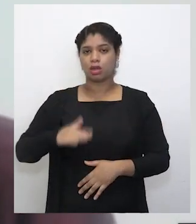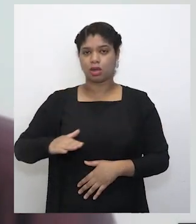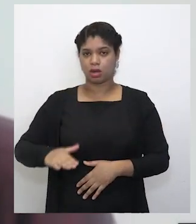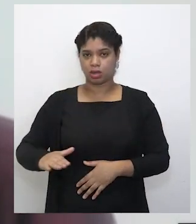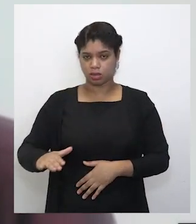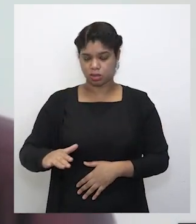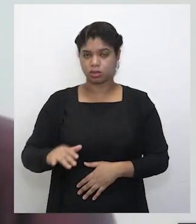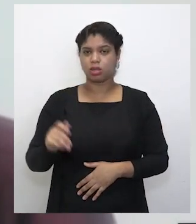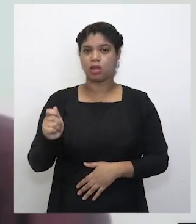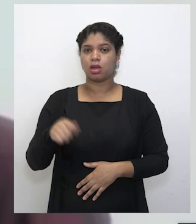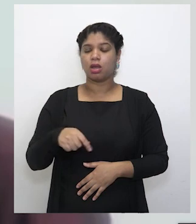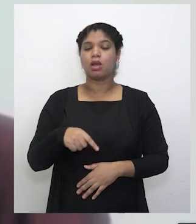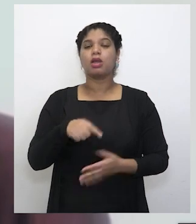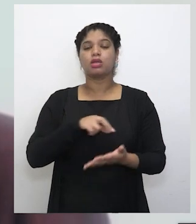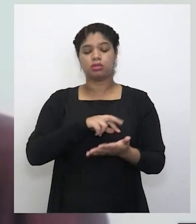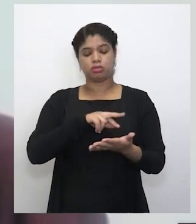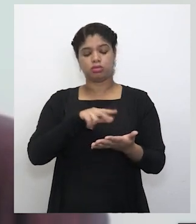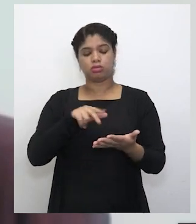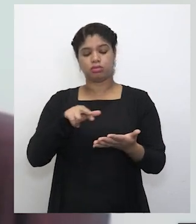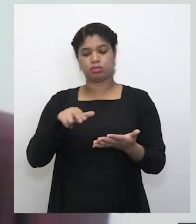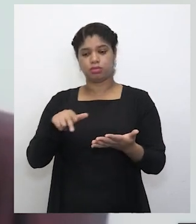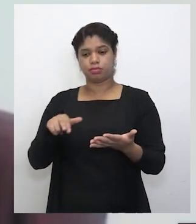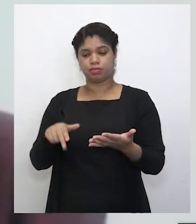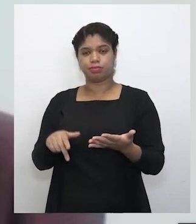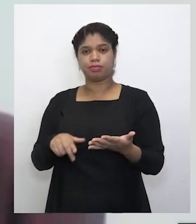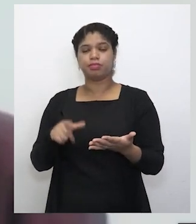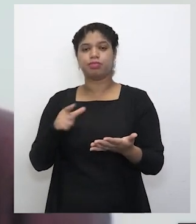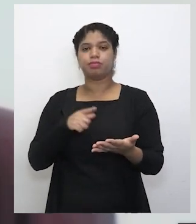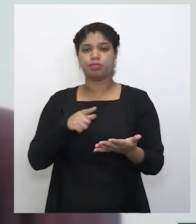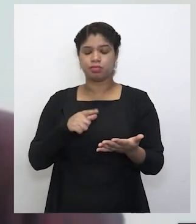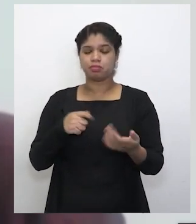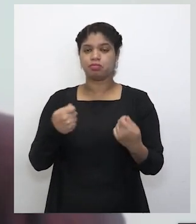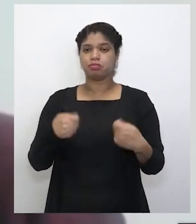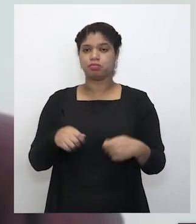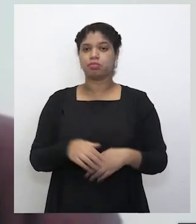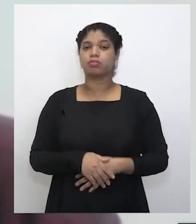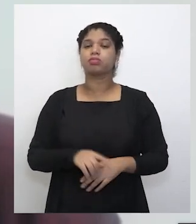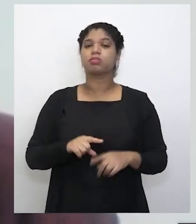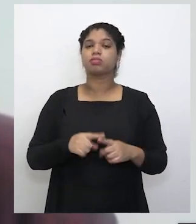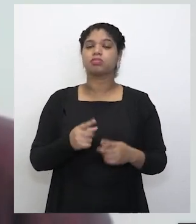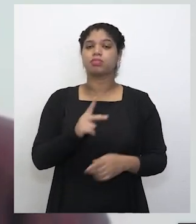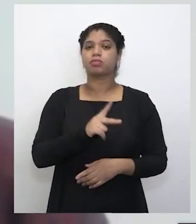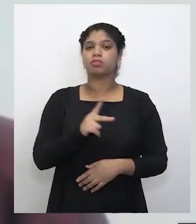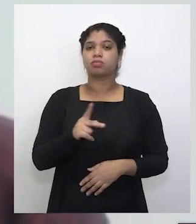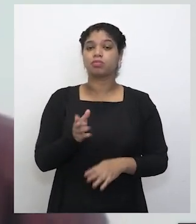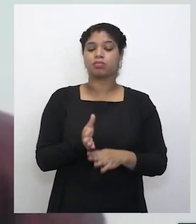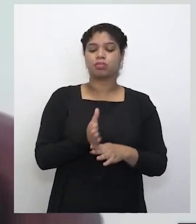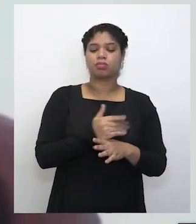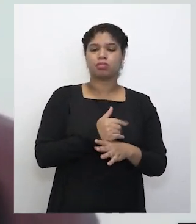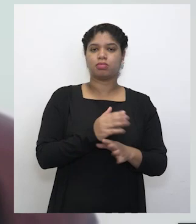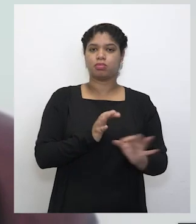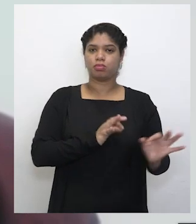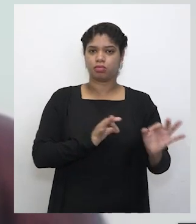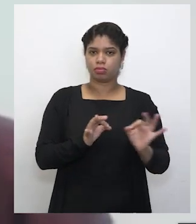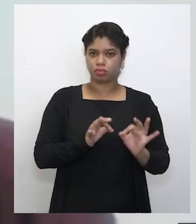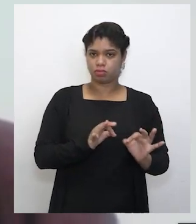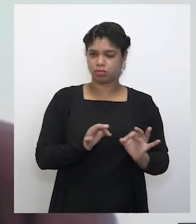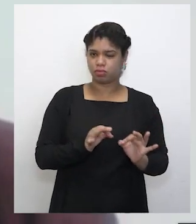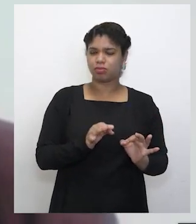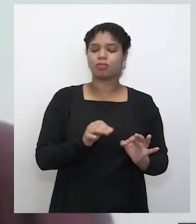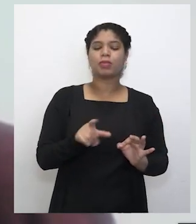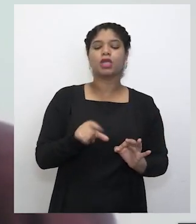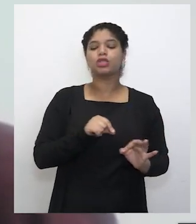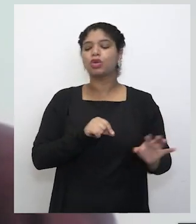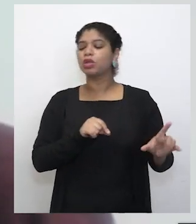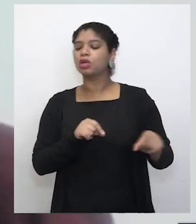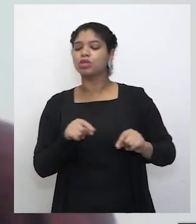esses agrupamentos produtivos, né? Nesse caso, o professor precisa planejar bem as duplas,